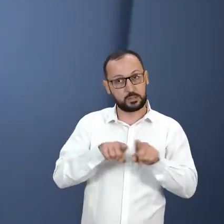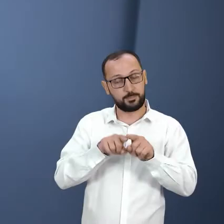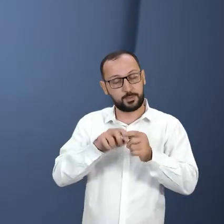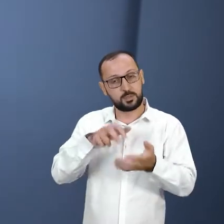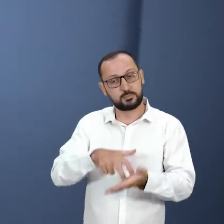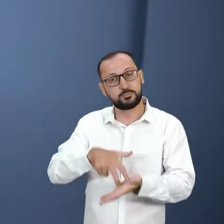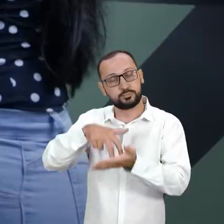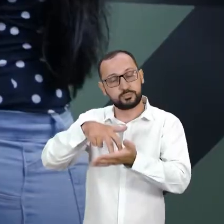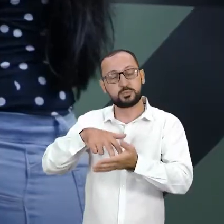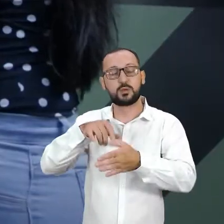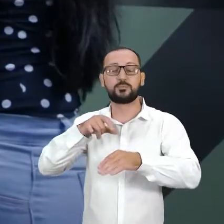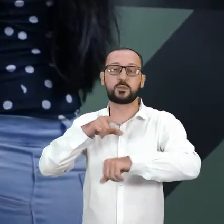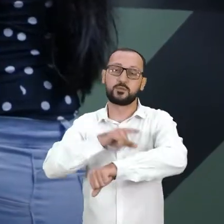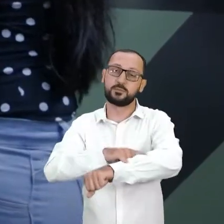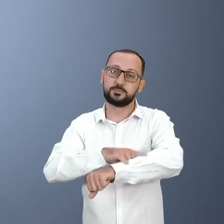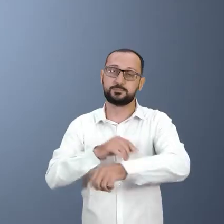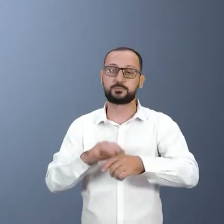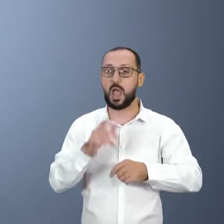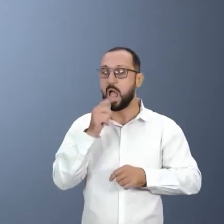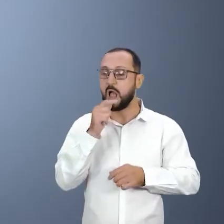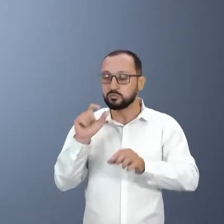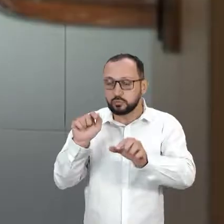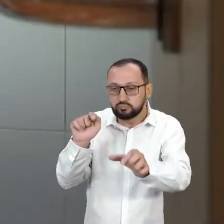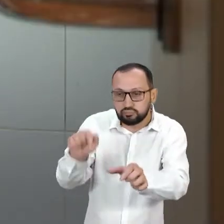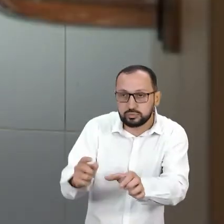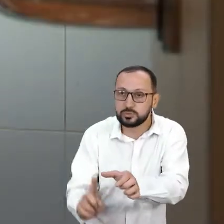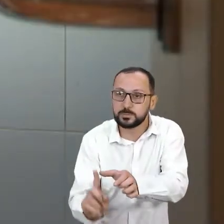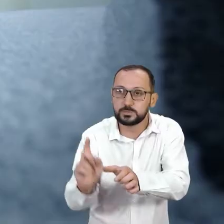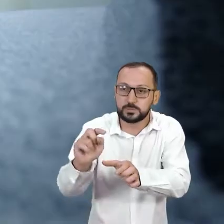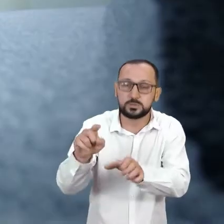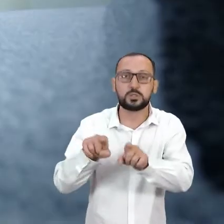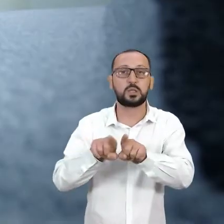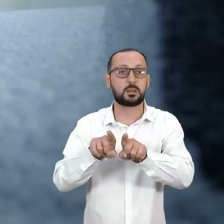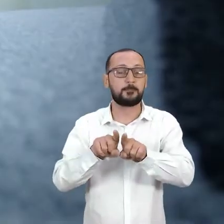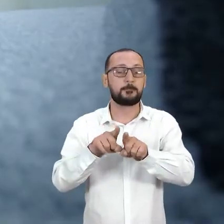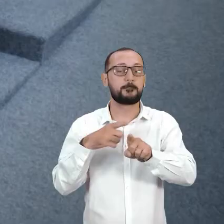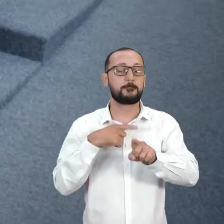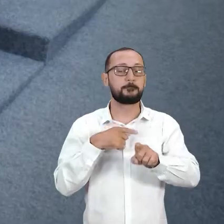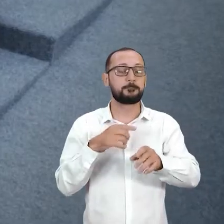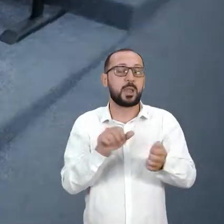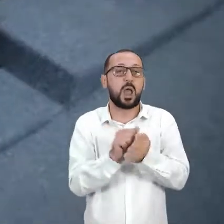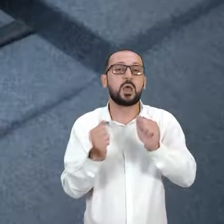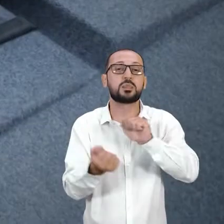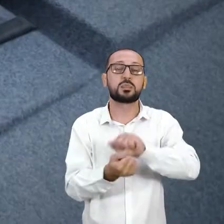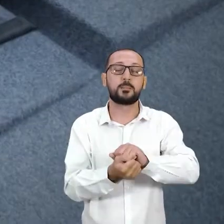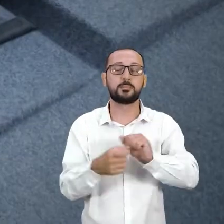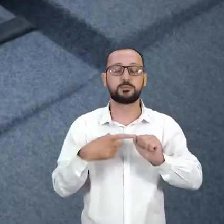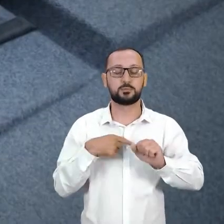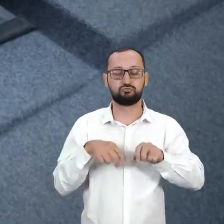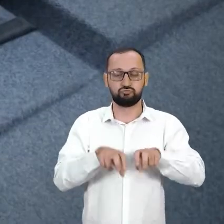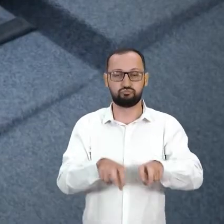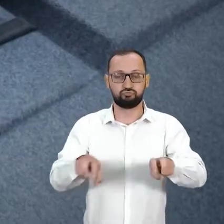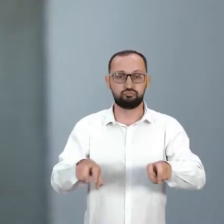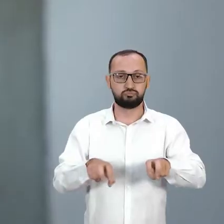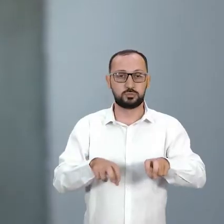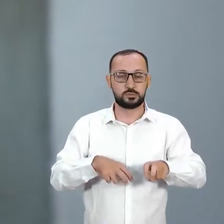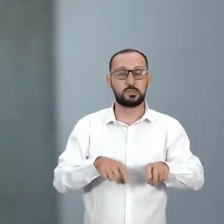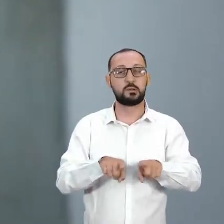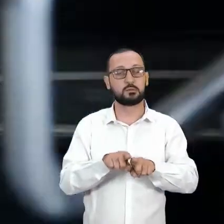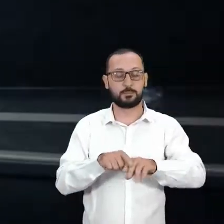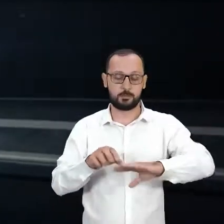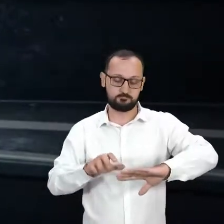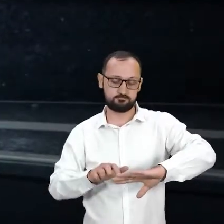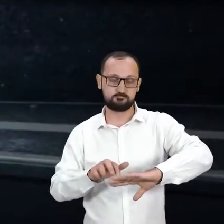elevador. Bebedouros e banheiros adaptados, rampa no plenarinho, assentos especiais no plenário e